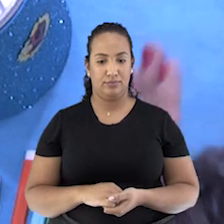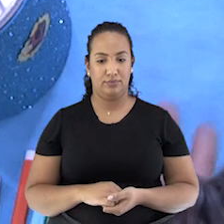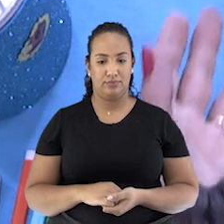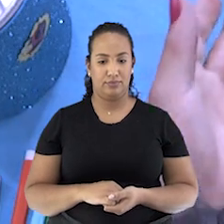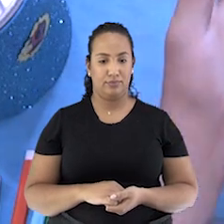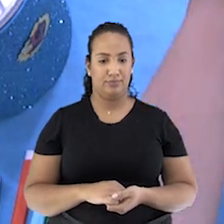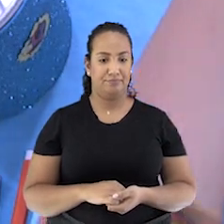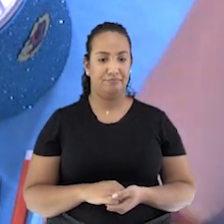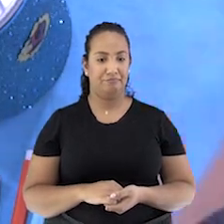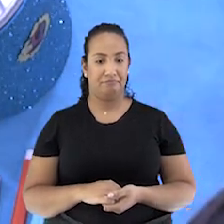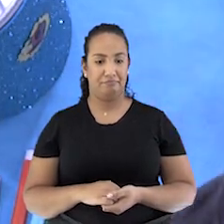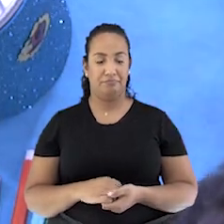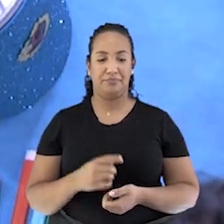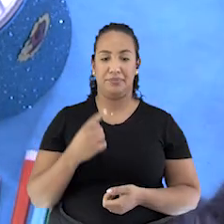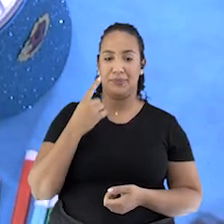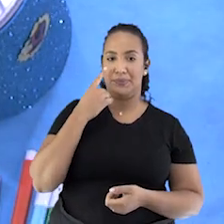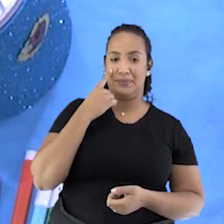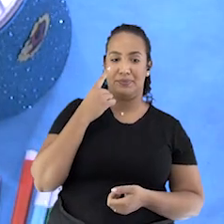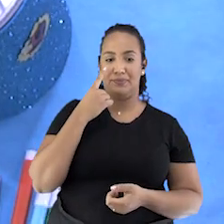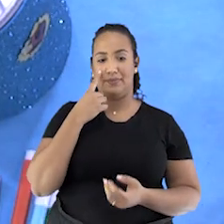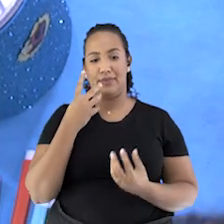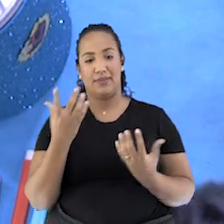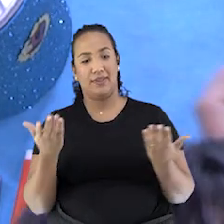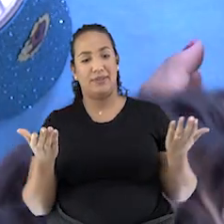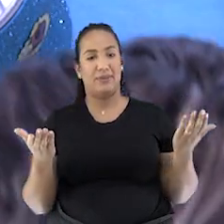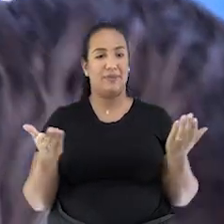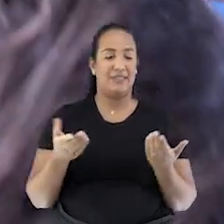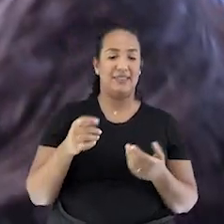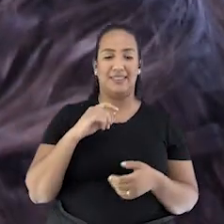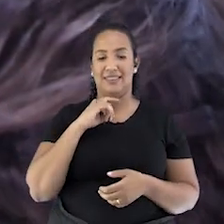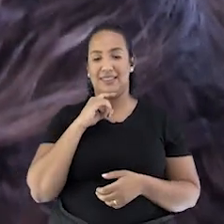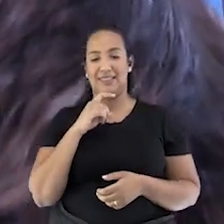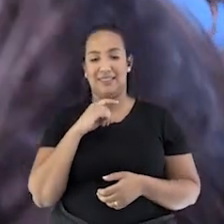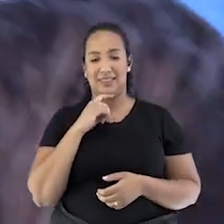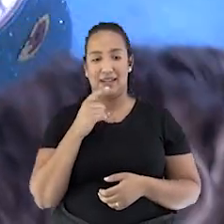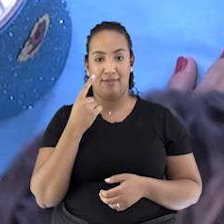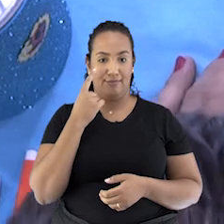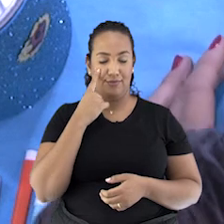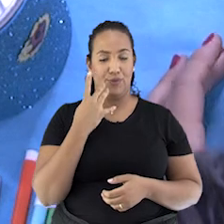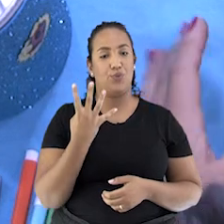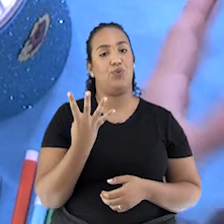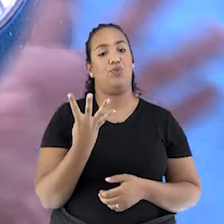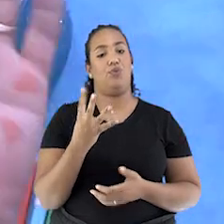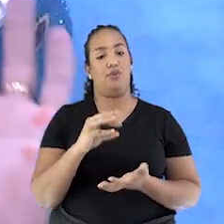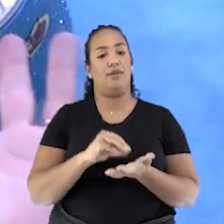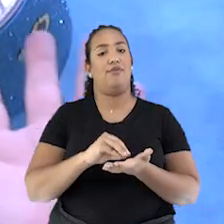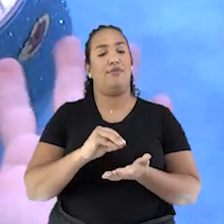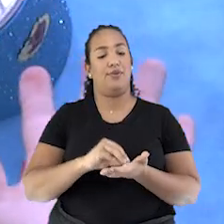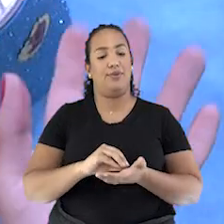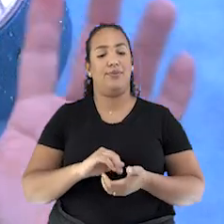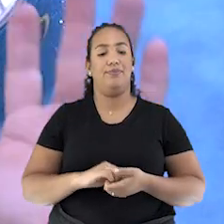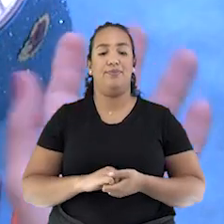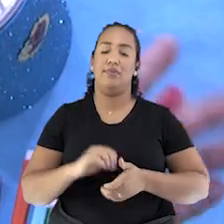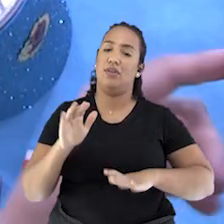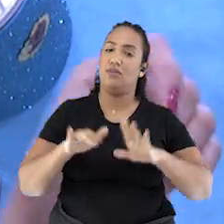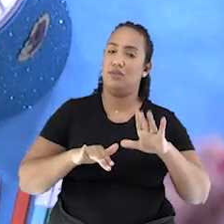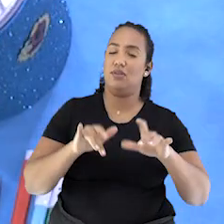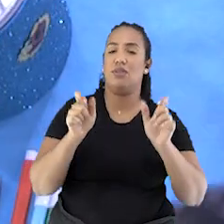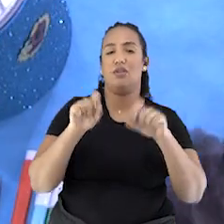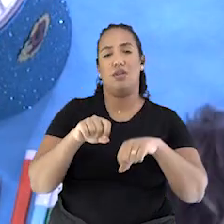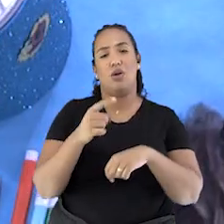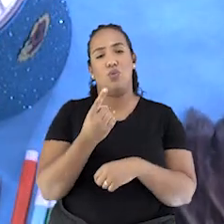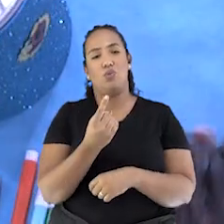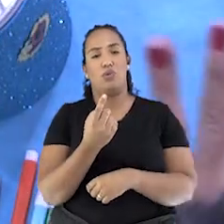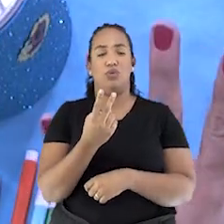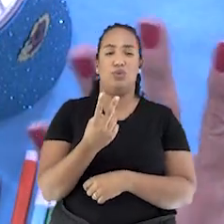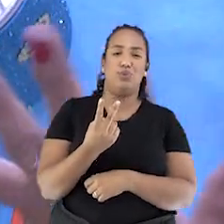Ai, olha, agora não dá pra mim pular mais nenhuma tampinha. Deixei 4 tampinhas. Às vezes dá para deixar 2, 3 e às vezes